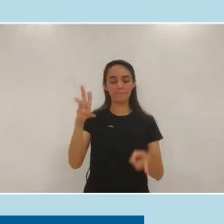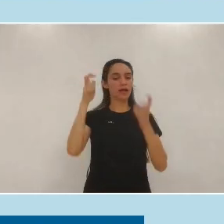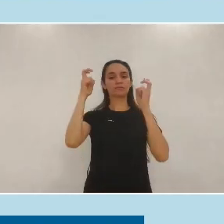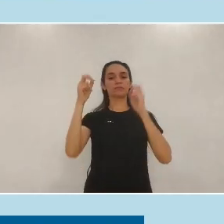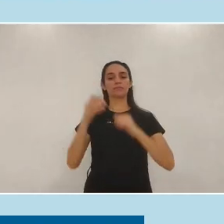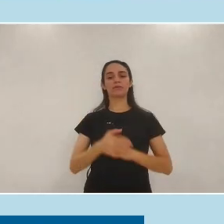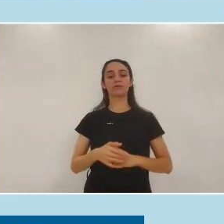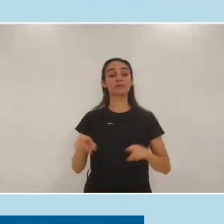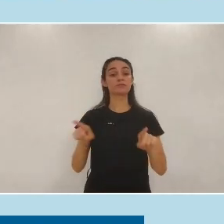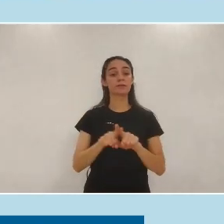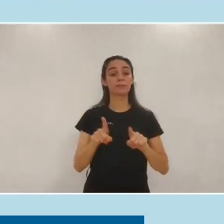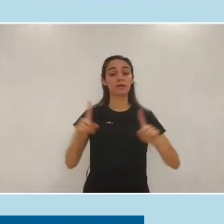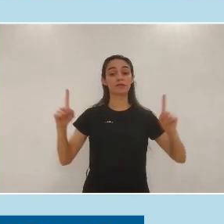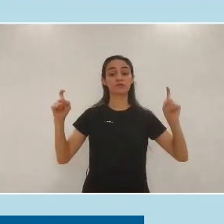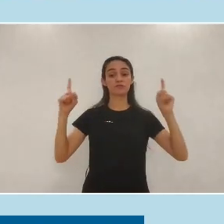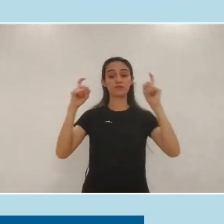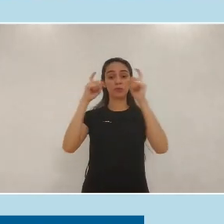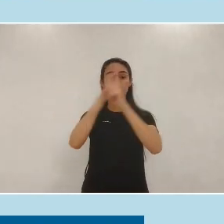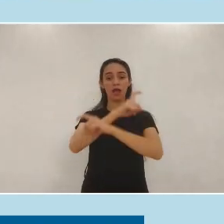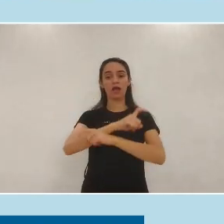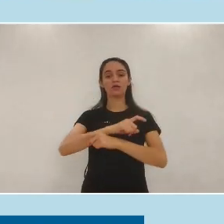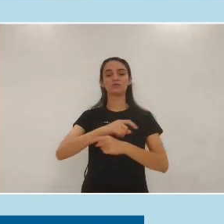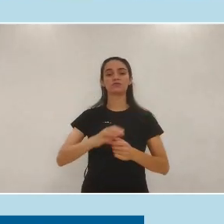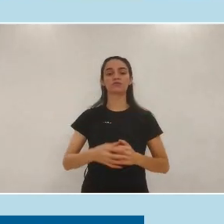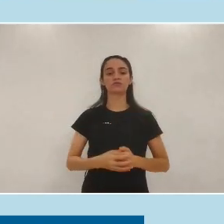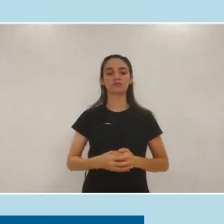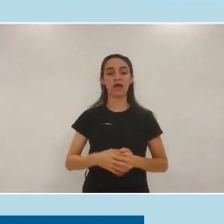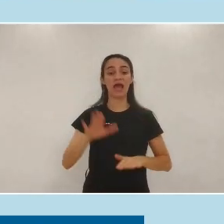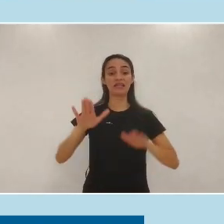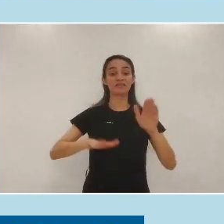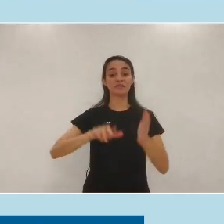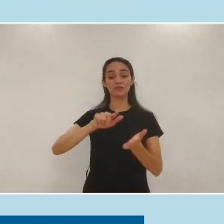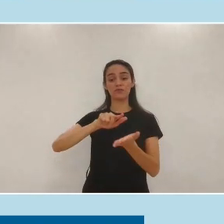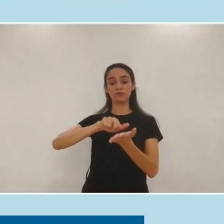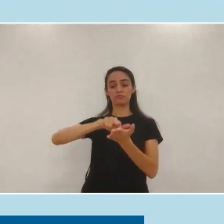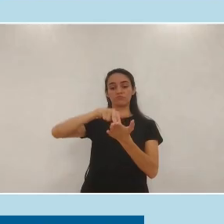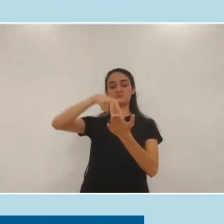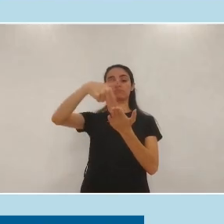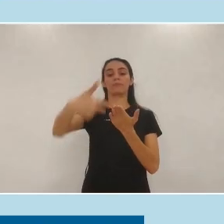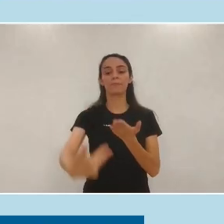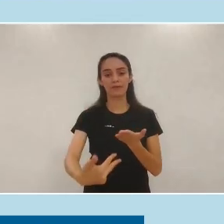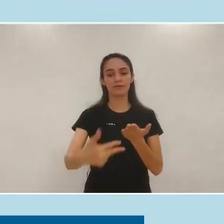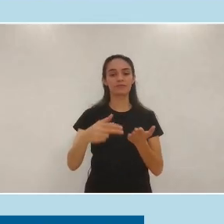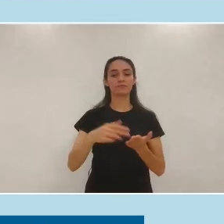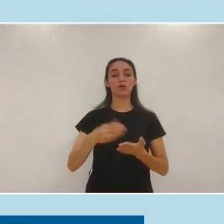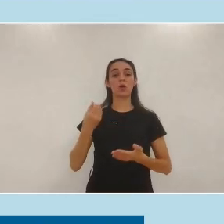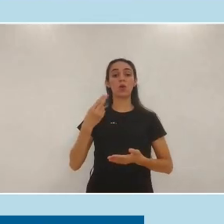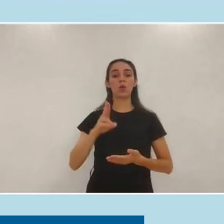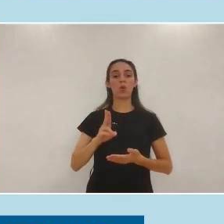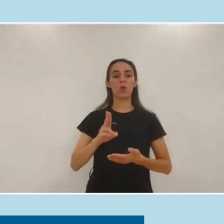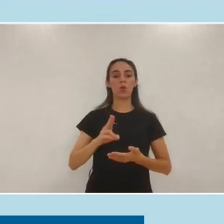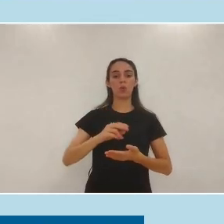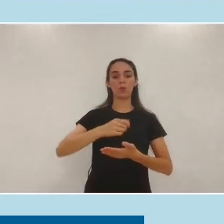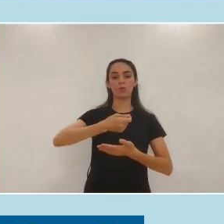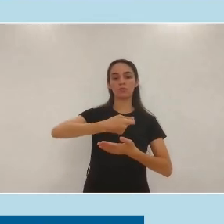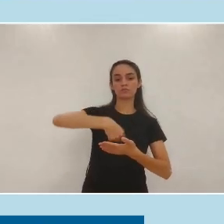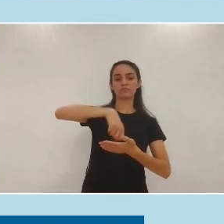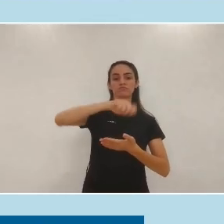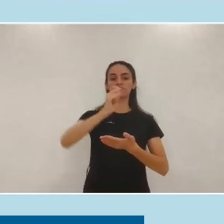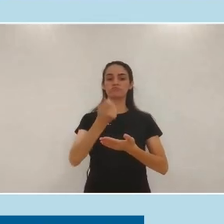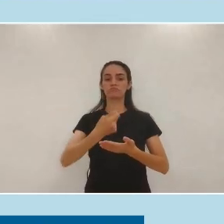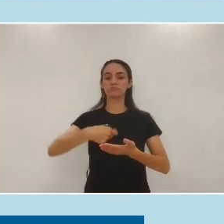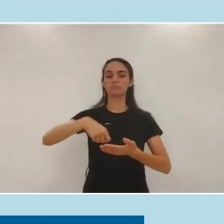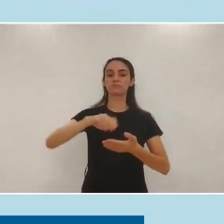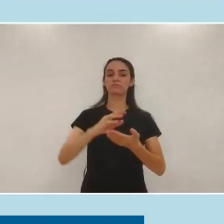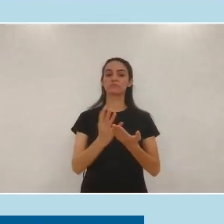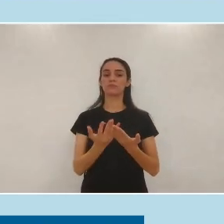essa dificuldade de motricidade, às vezes você pisa em falso, uma coordenação motora fina que às vezes é muito